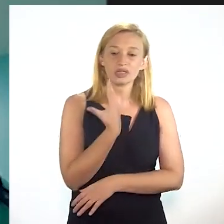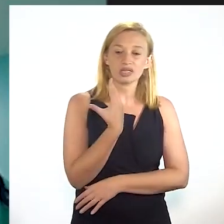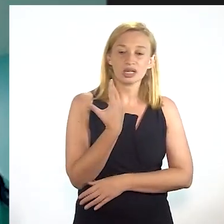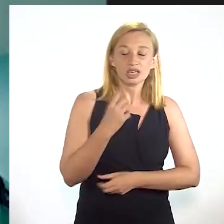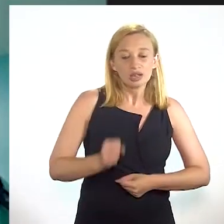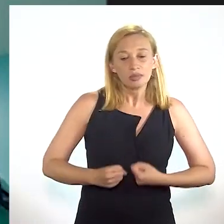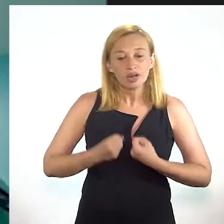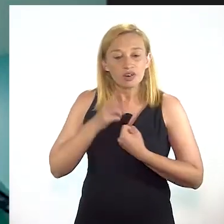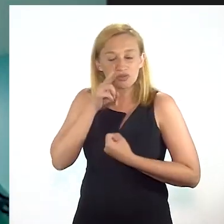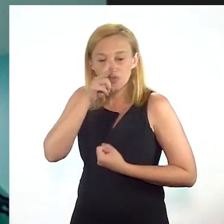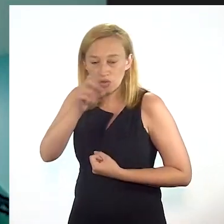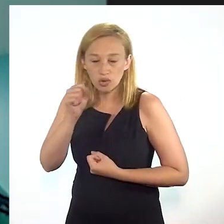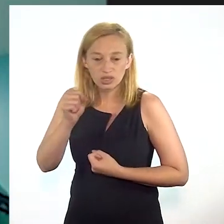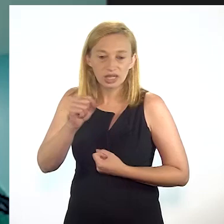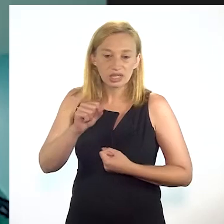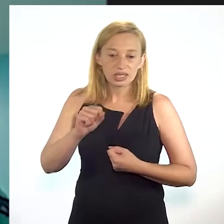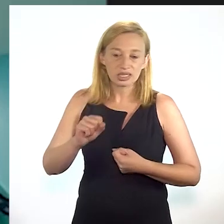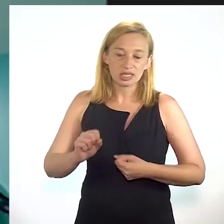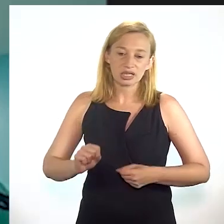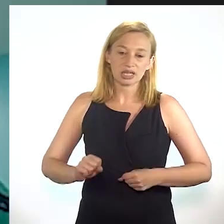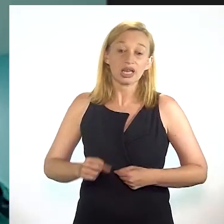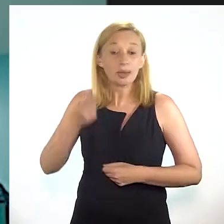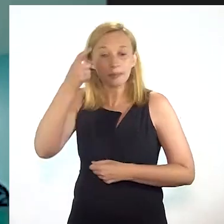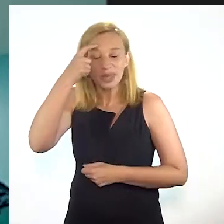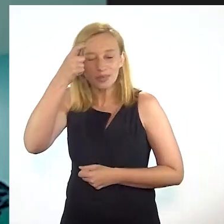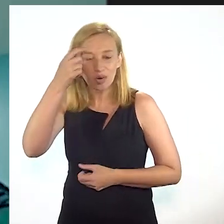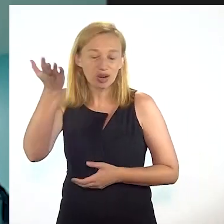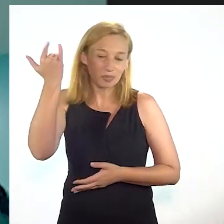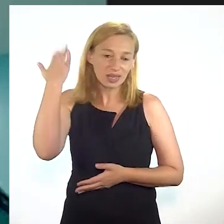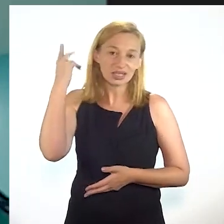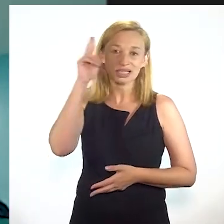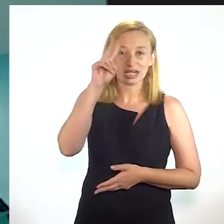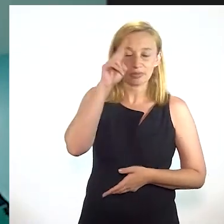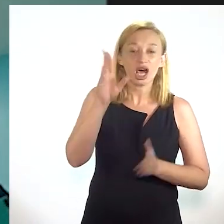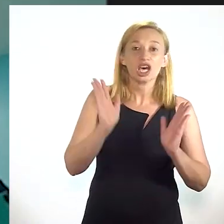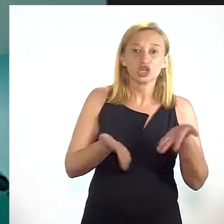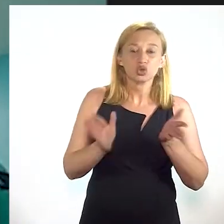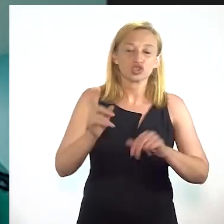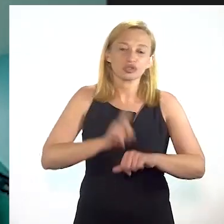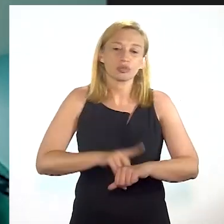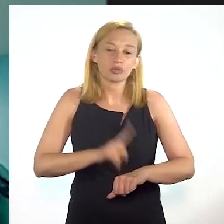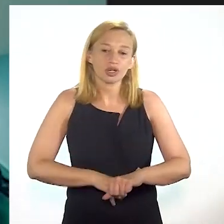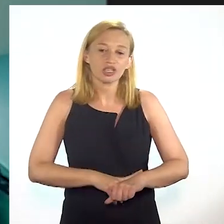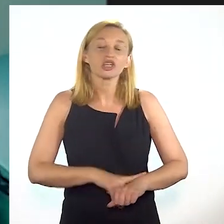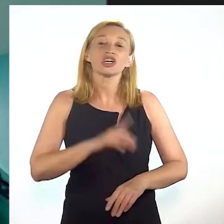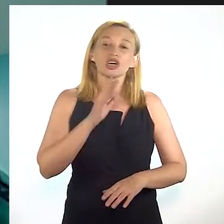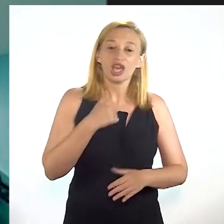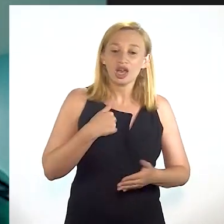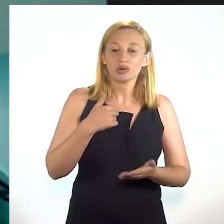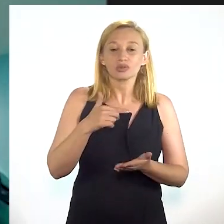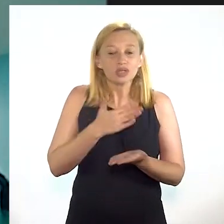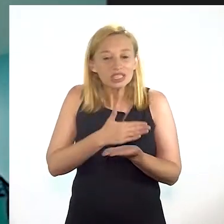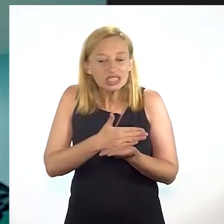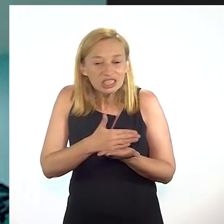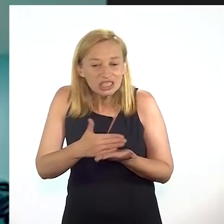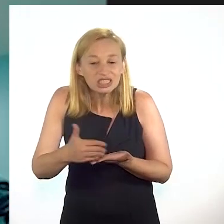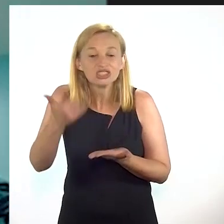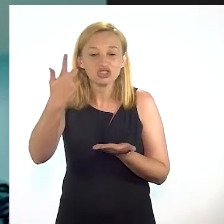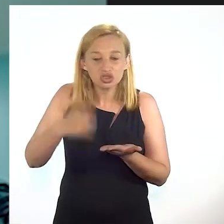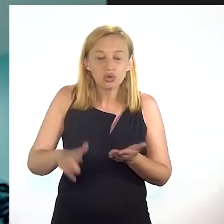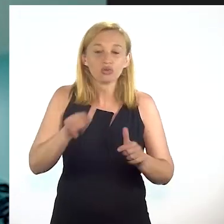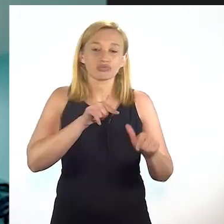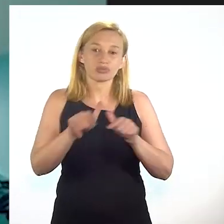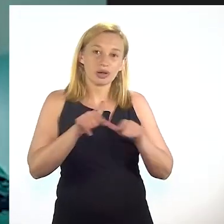marcas, fortalecer raízes e resgatar afetos e memórias. E hoje, nesse momento, eu estou reiniciando